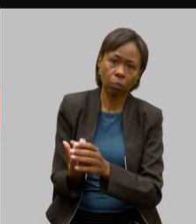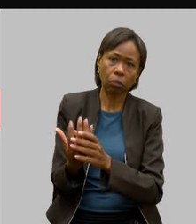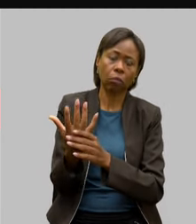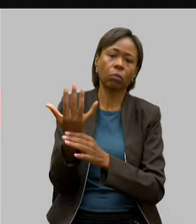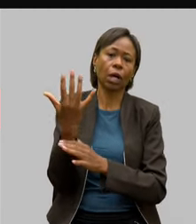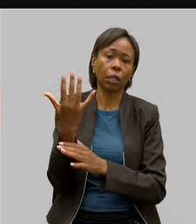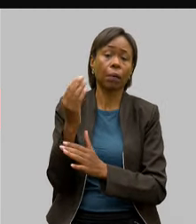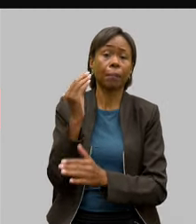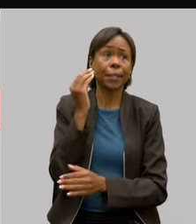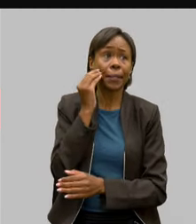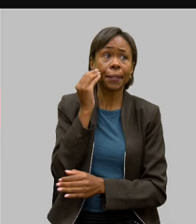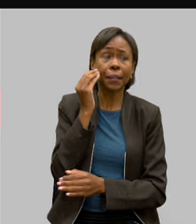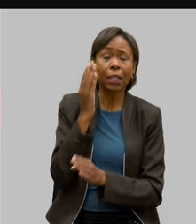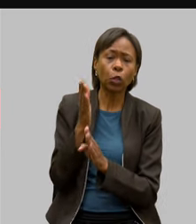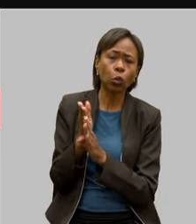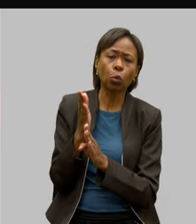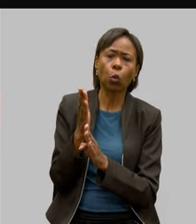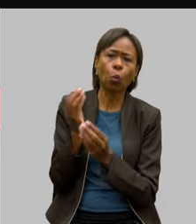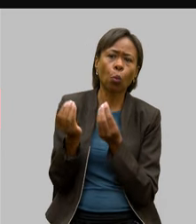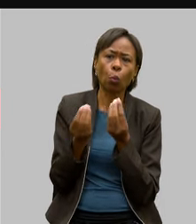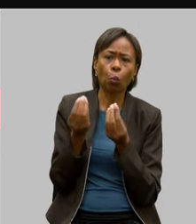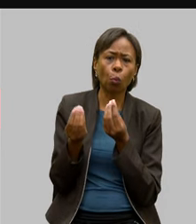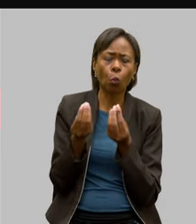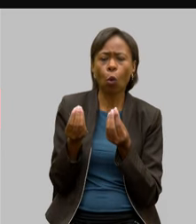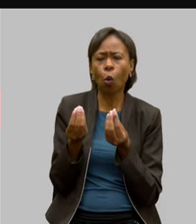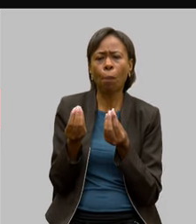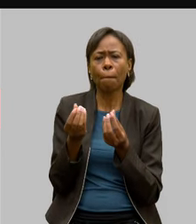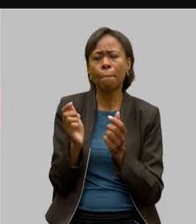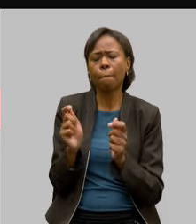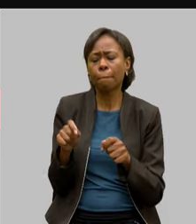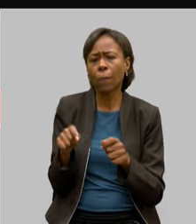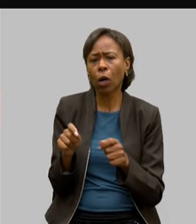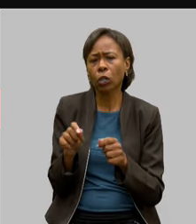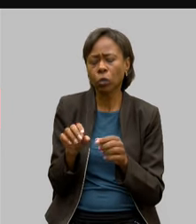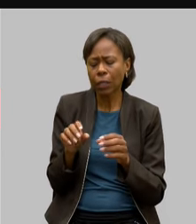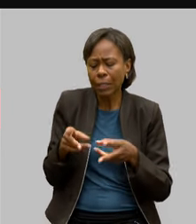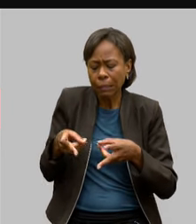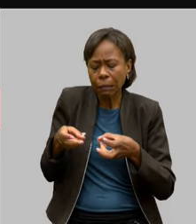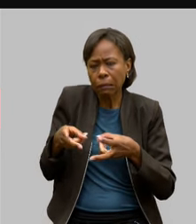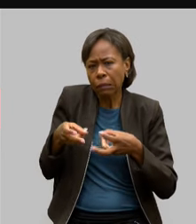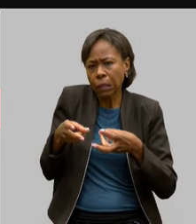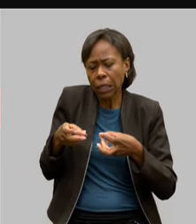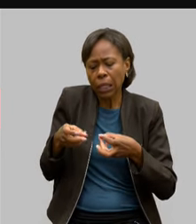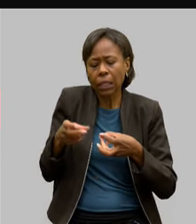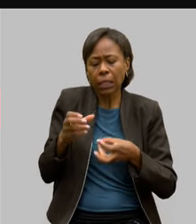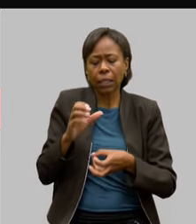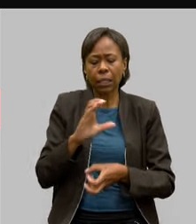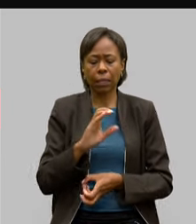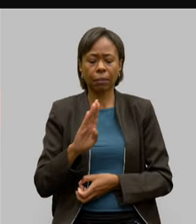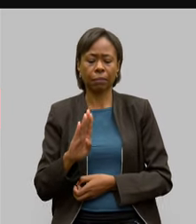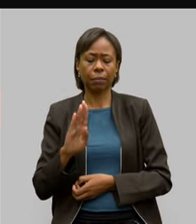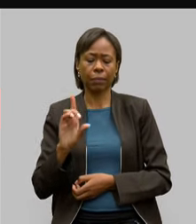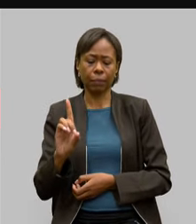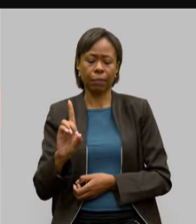descobrir como é que eu posso fazer meios biotecnológicos para obter esses canabinoides o próximo por favor